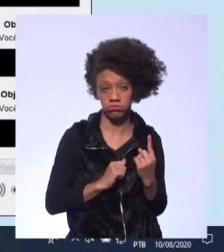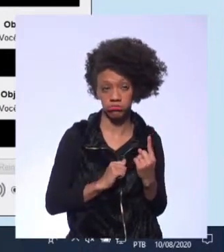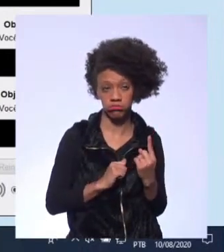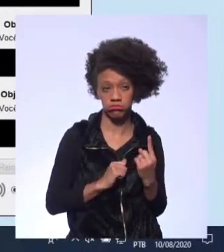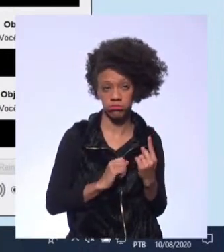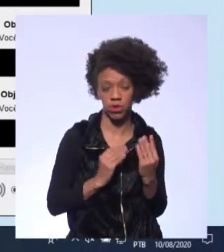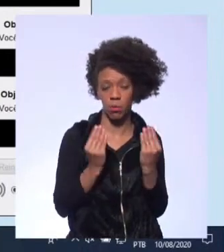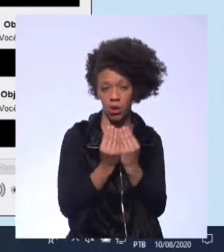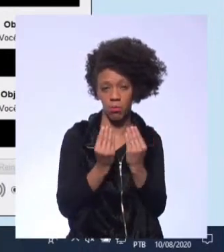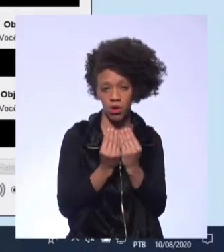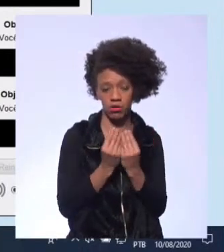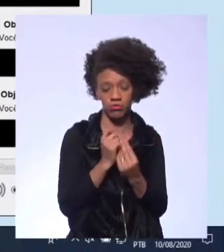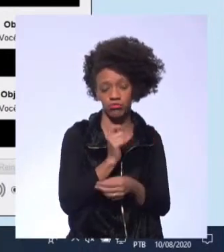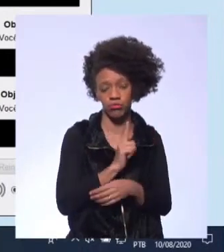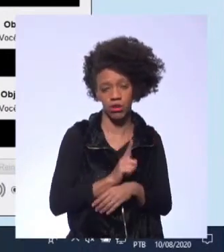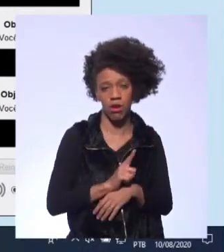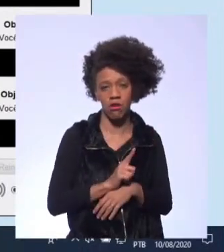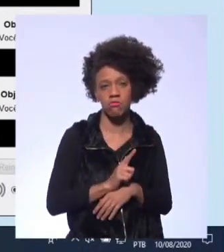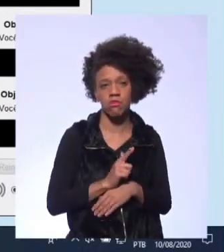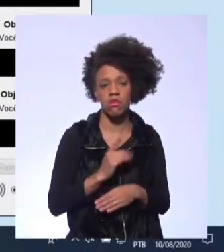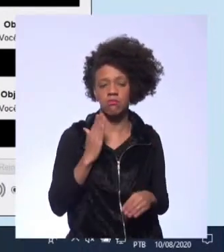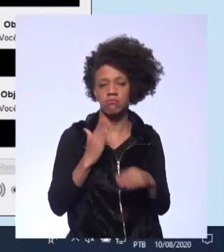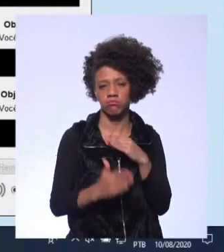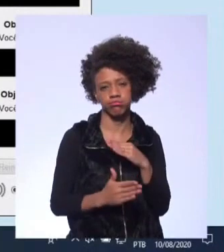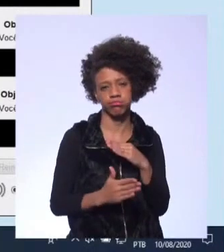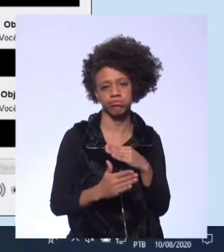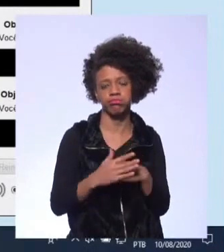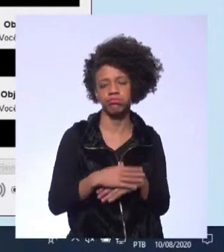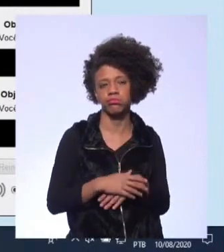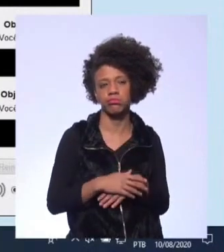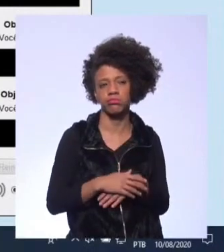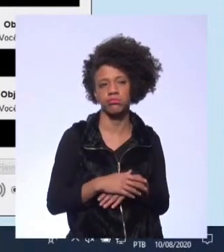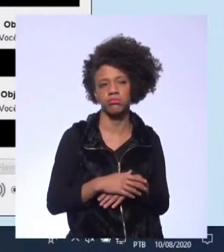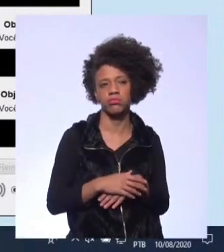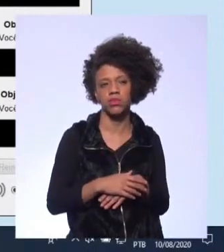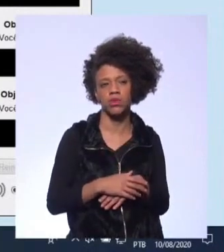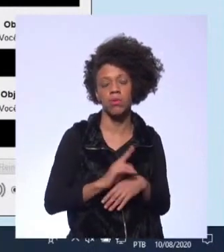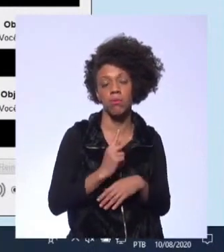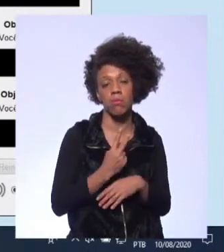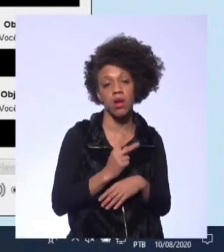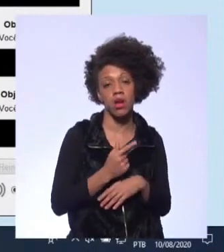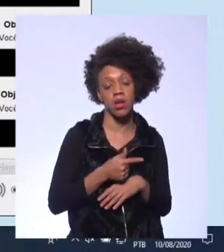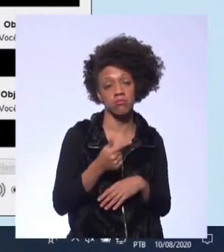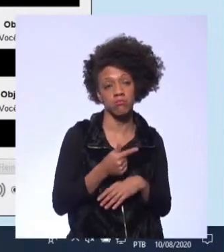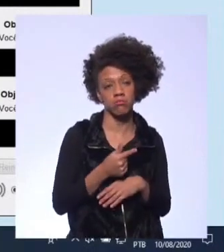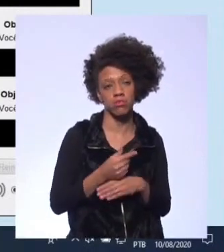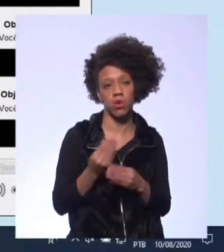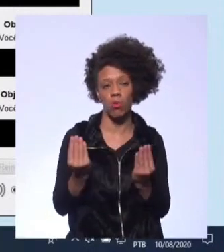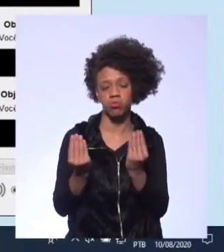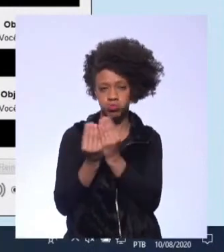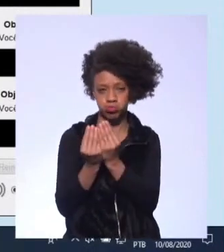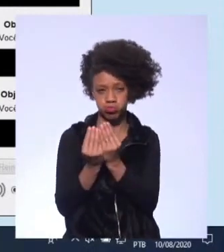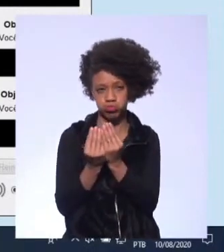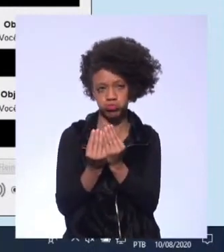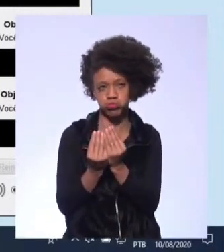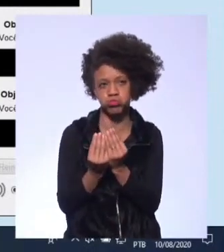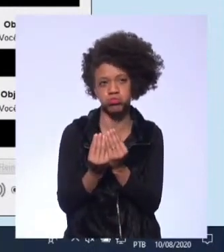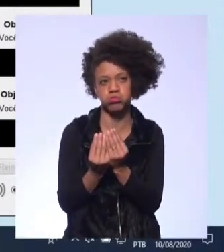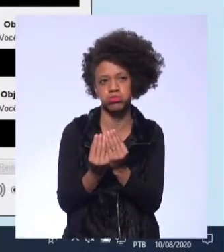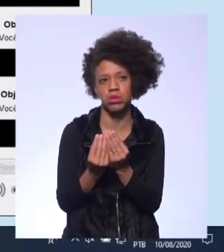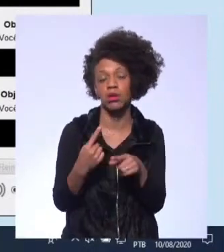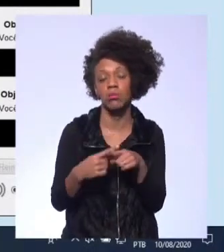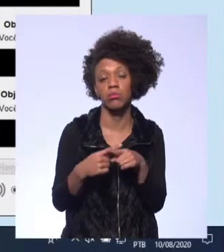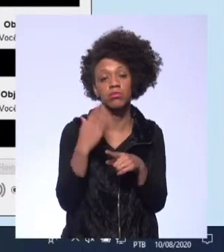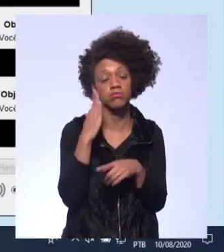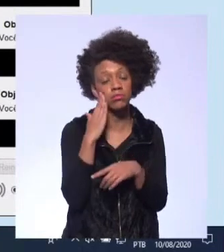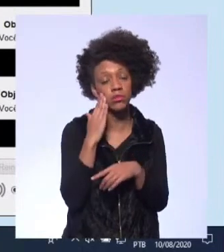uma molécula de gás hidrogênio e quebrar ela, e pegar um H e colocar aqui, e outro H colocar aqui, porque eu